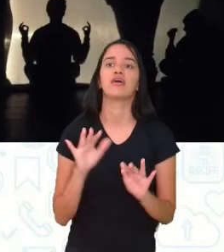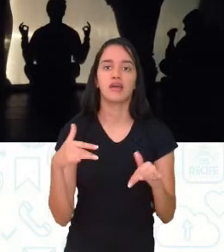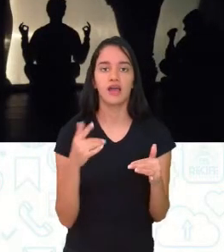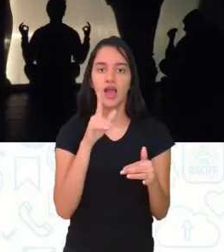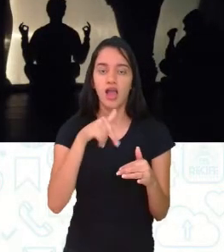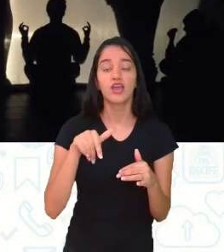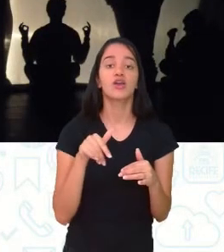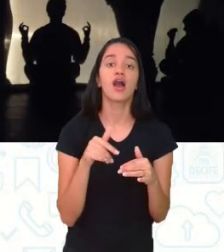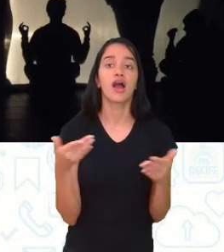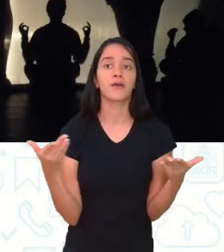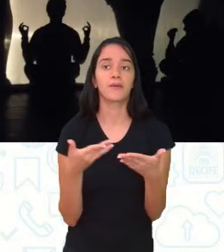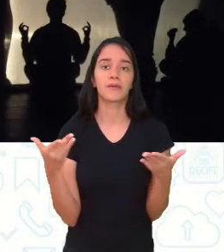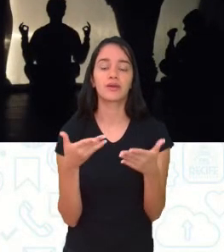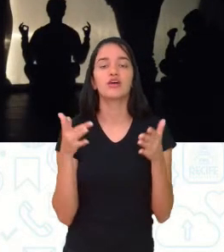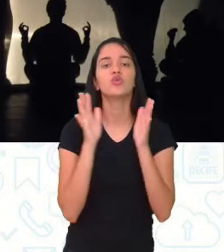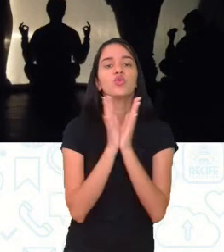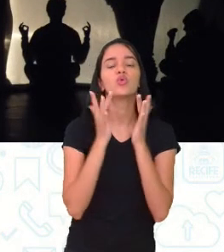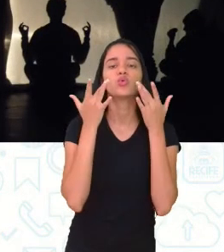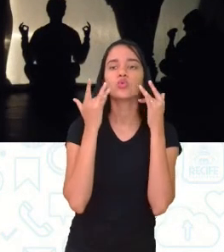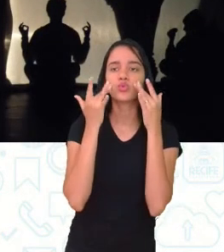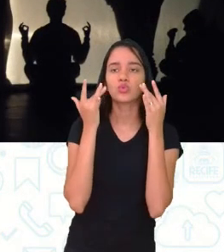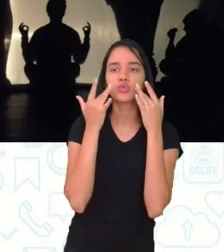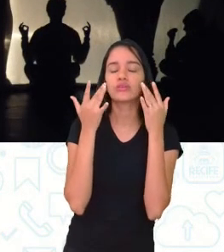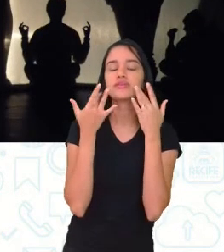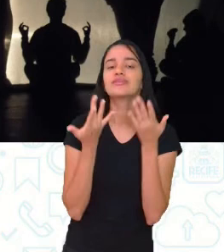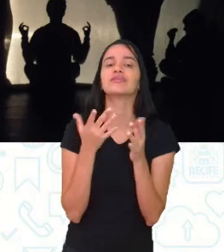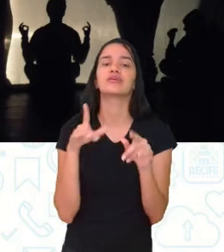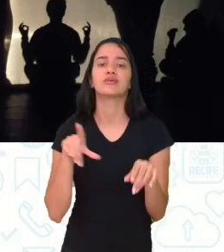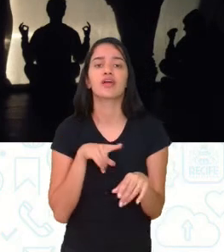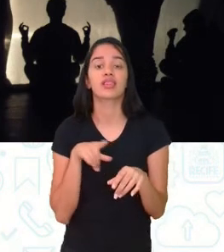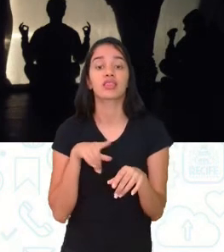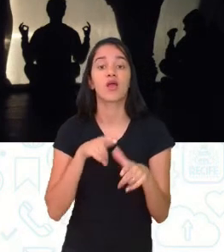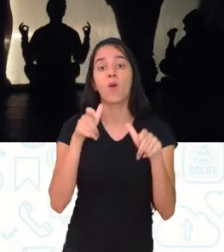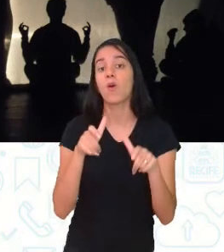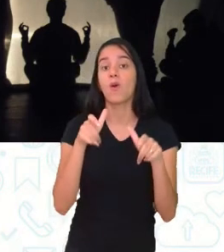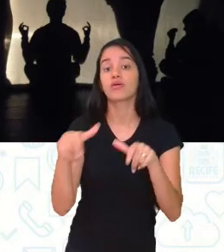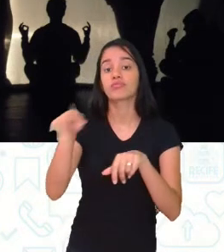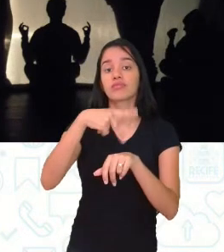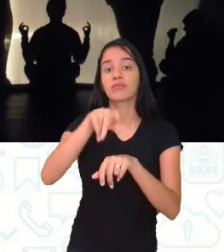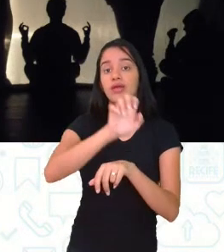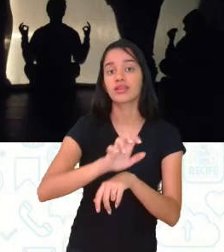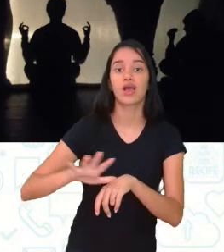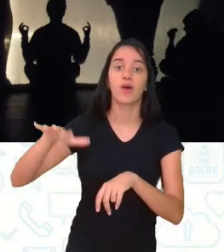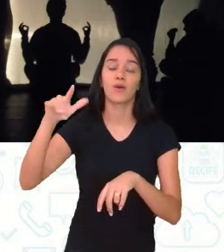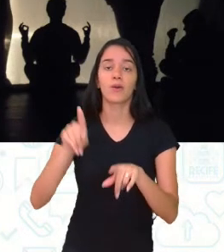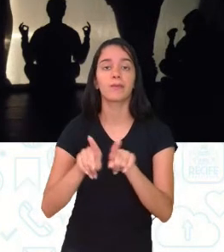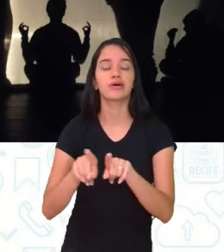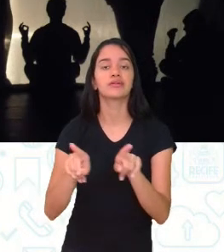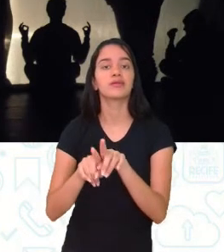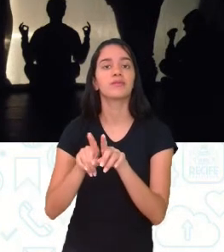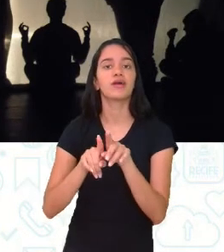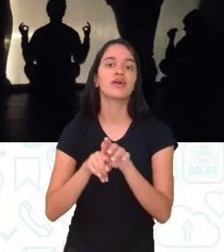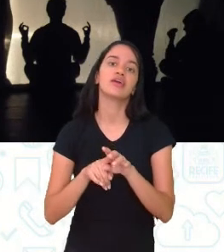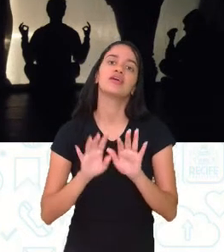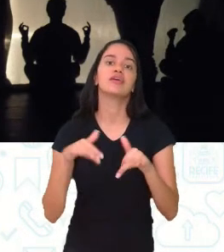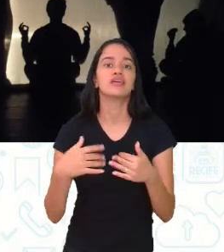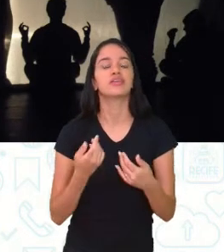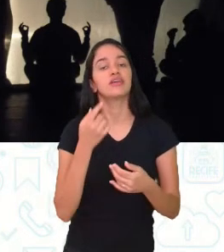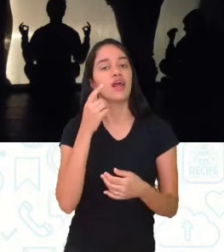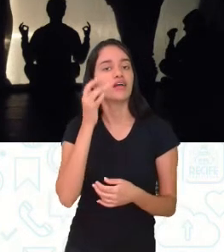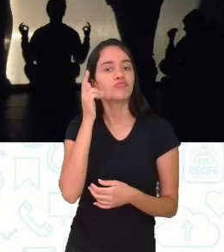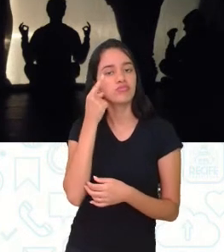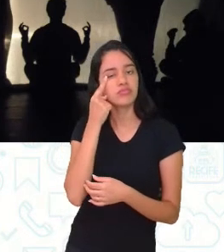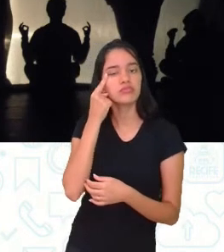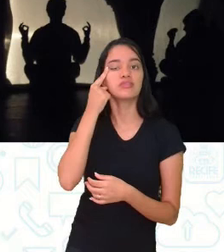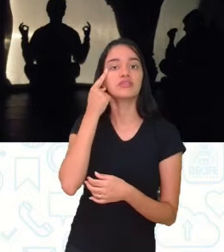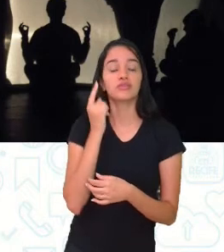sombra contemporâneo tem seus principais centros na Europa, na América do Norte, no Japão, na Austrália.